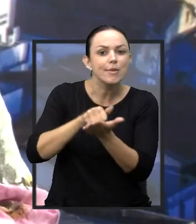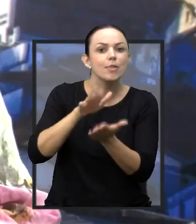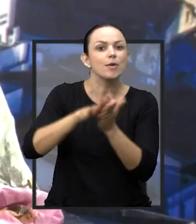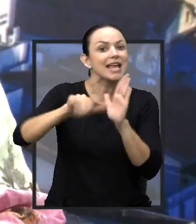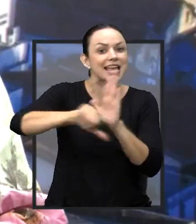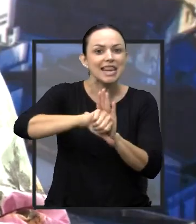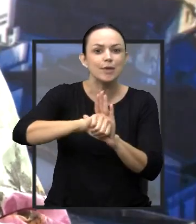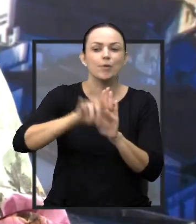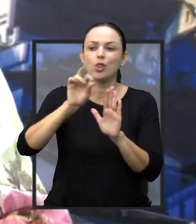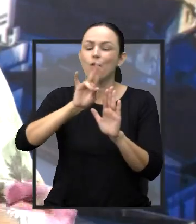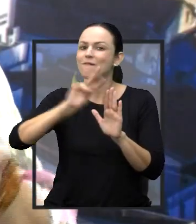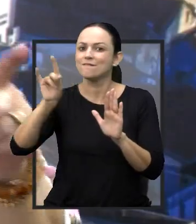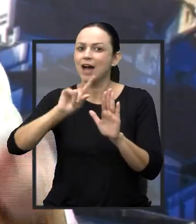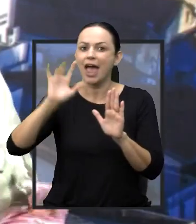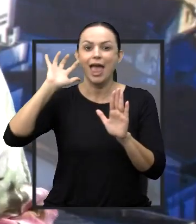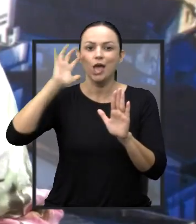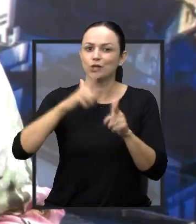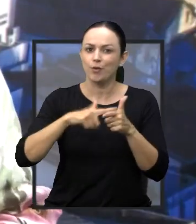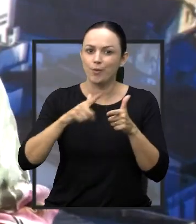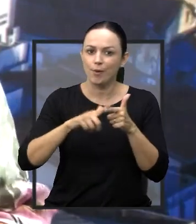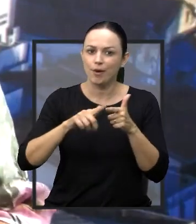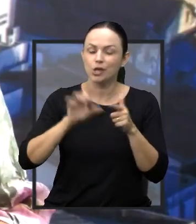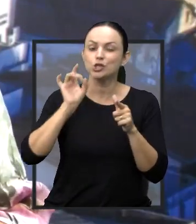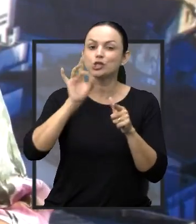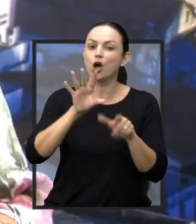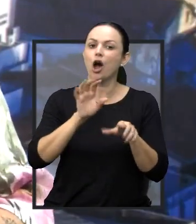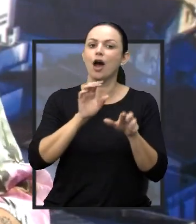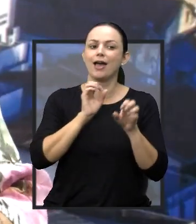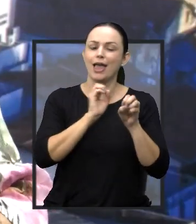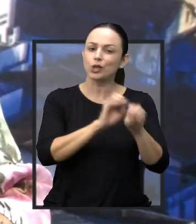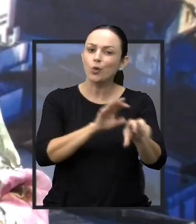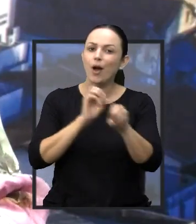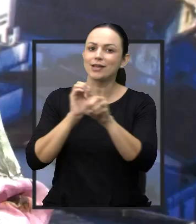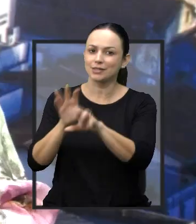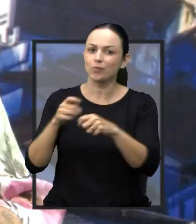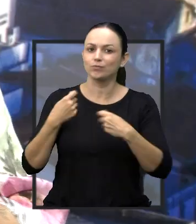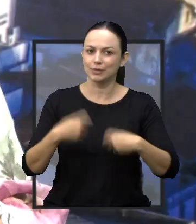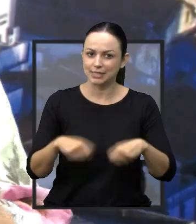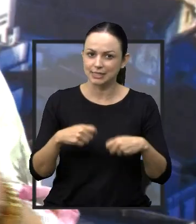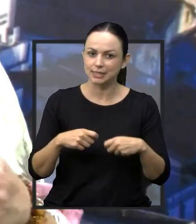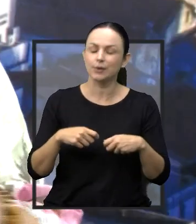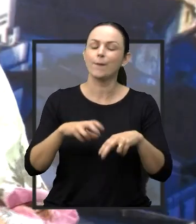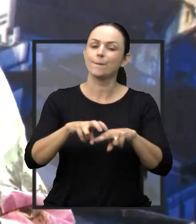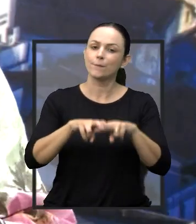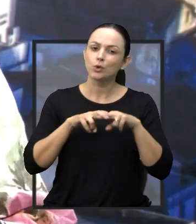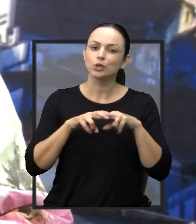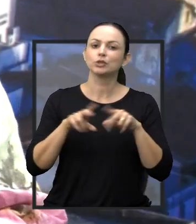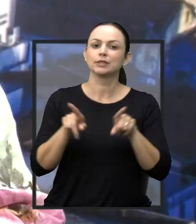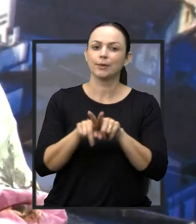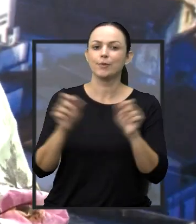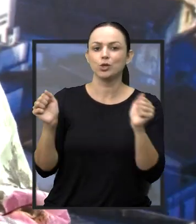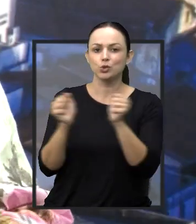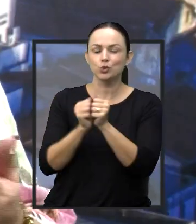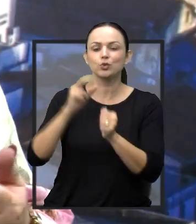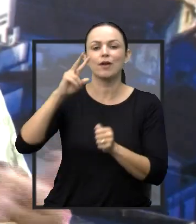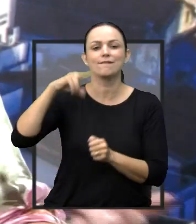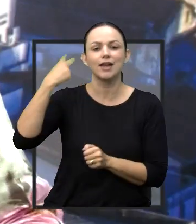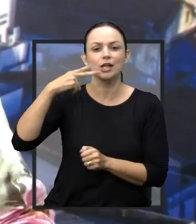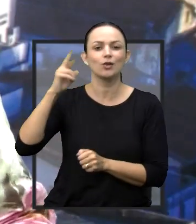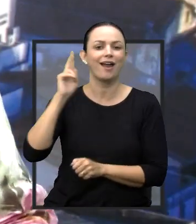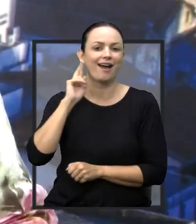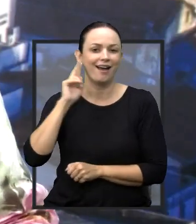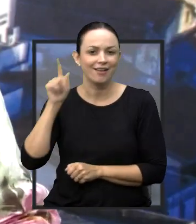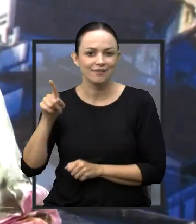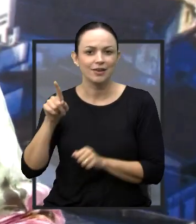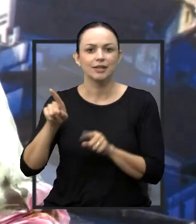vai solucionar o problema, a gente só vai solucionar com a educação, e é por isso também que nós estamos junto com a vereadora Rafa e